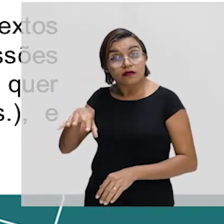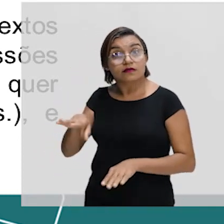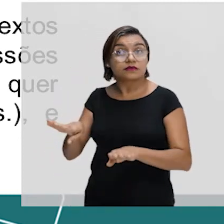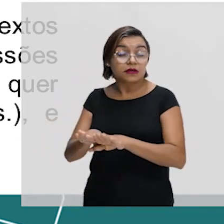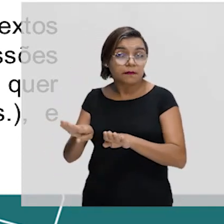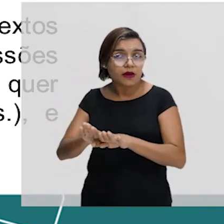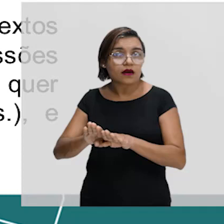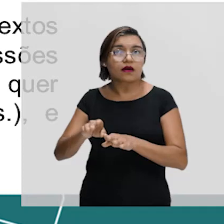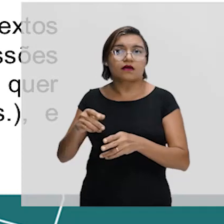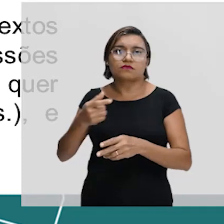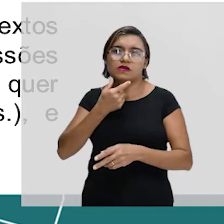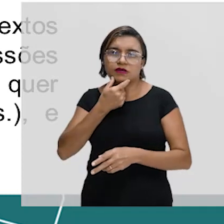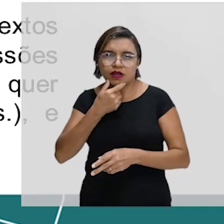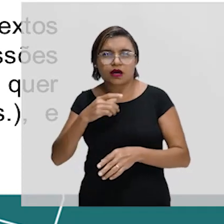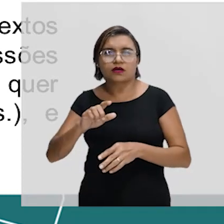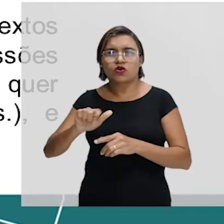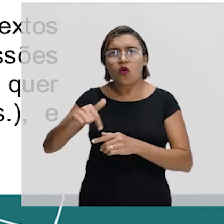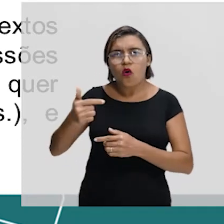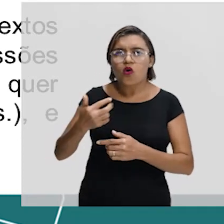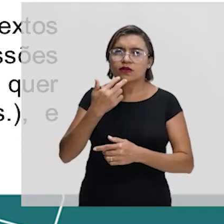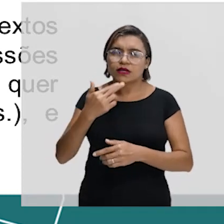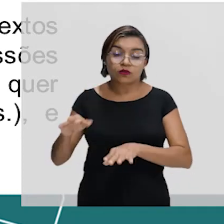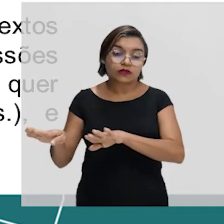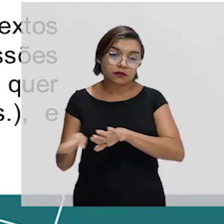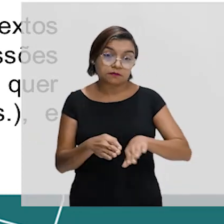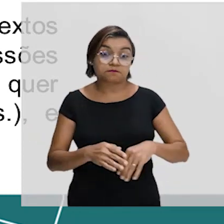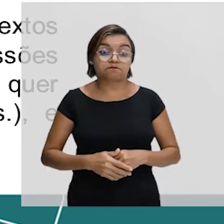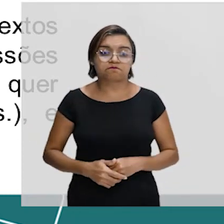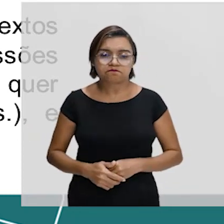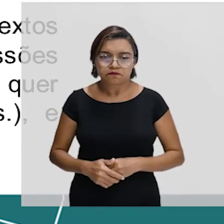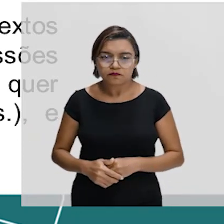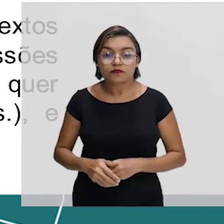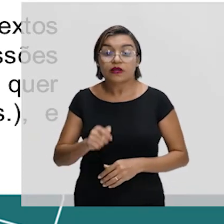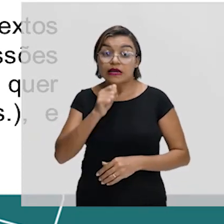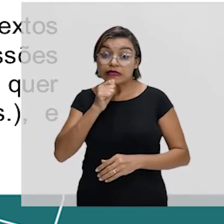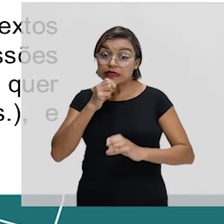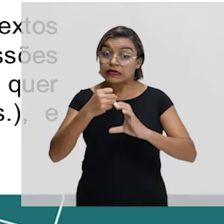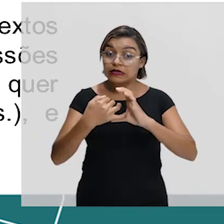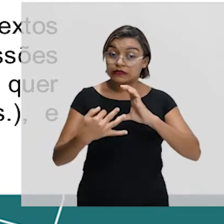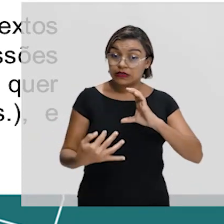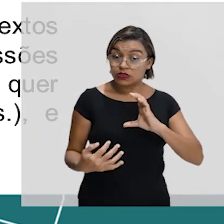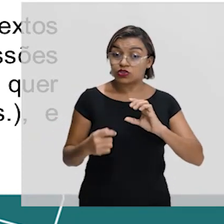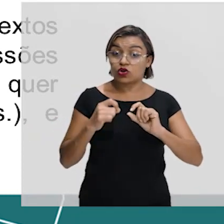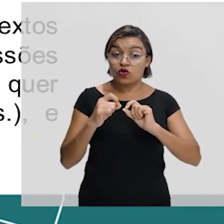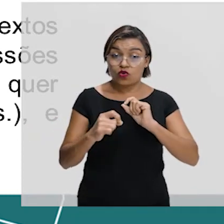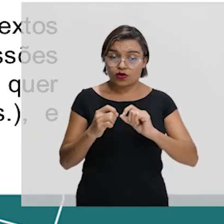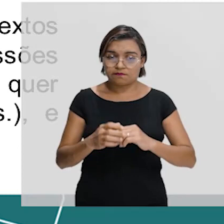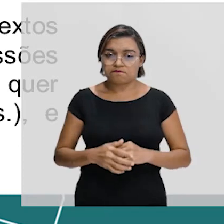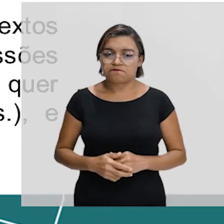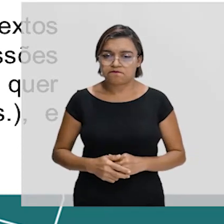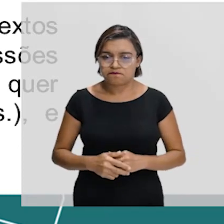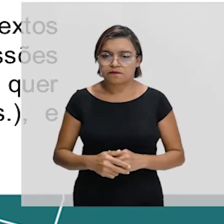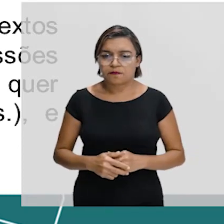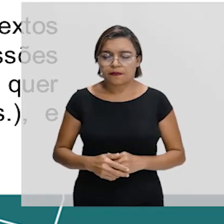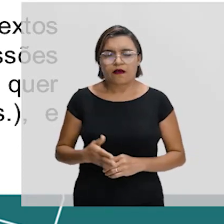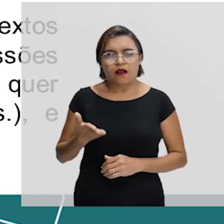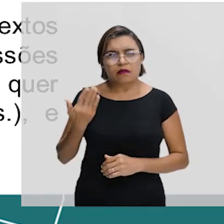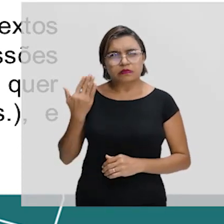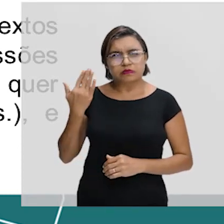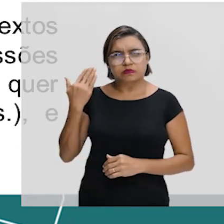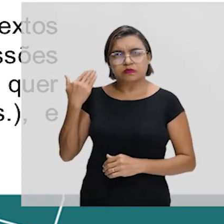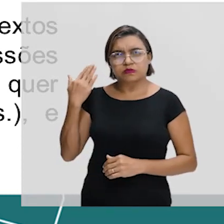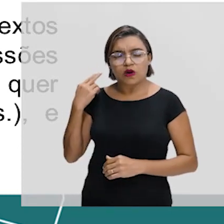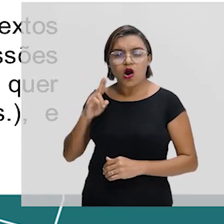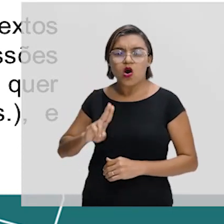outros idiomas. Ainda é registrado como característica arcaizante, quer dizer, uma coisa arcaica, uma